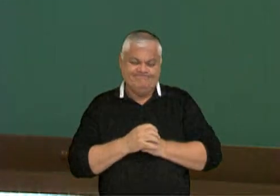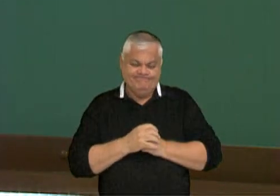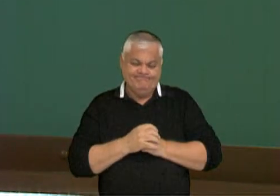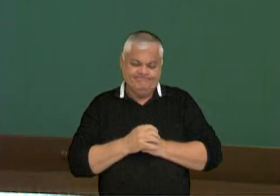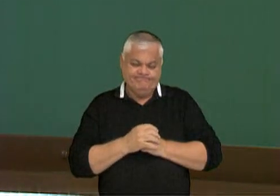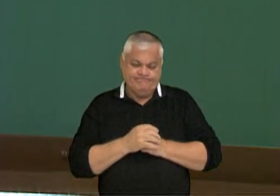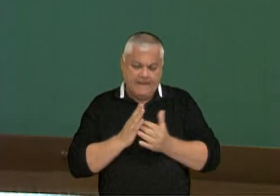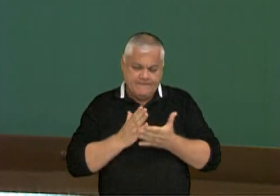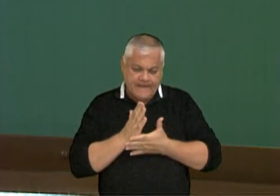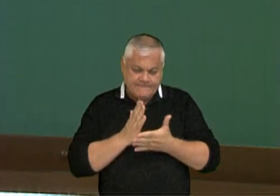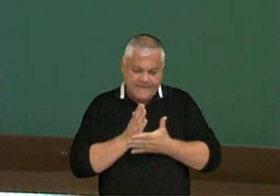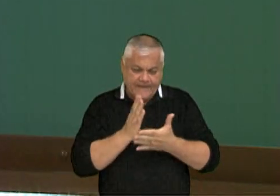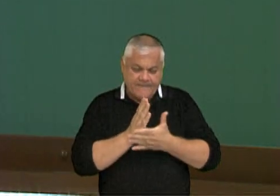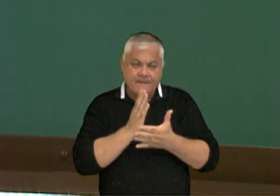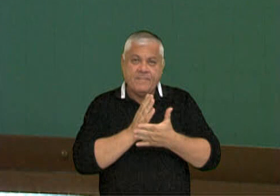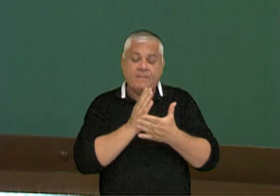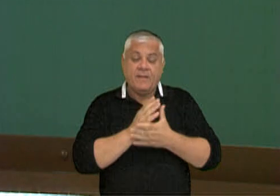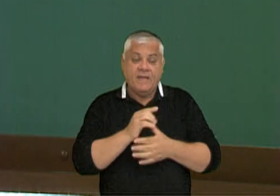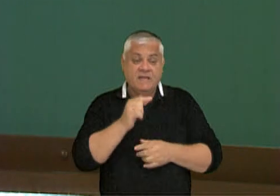acertou